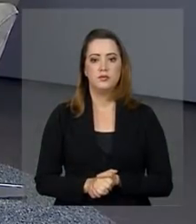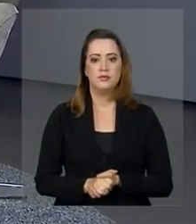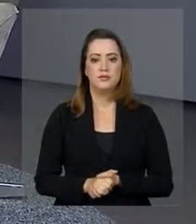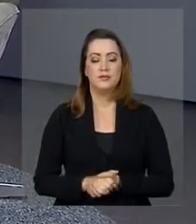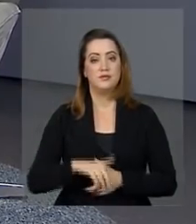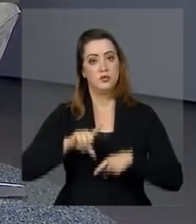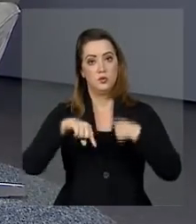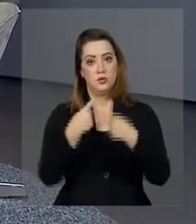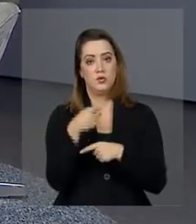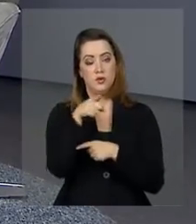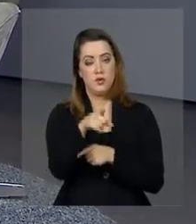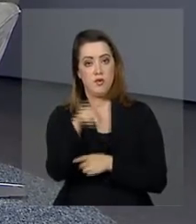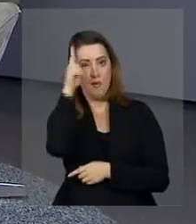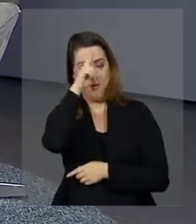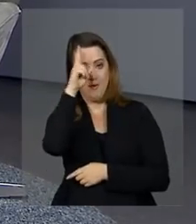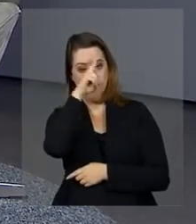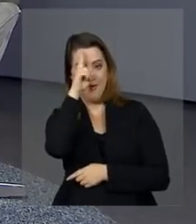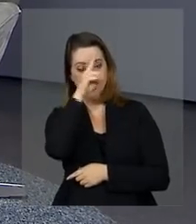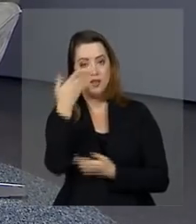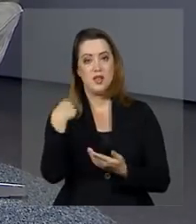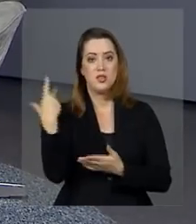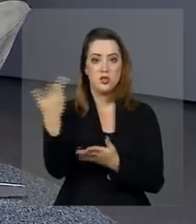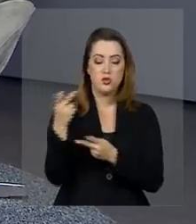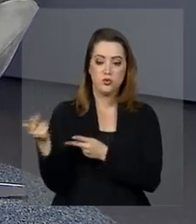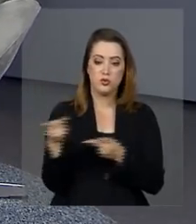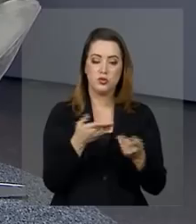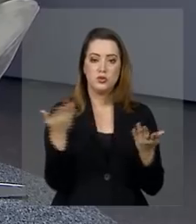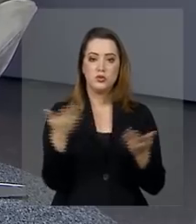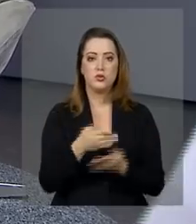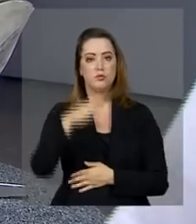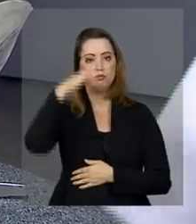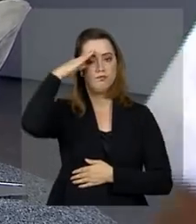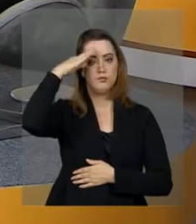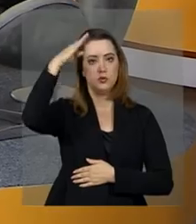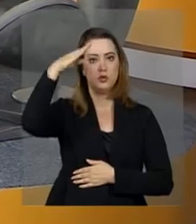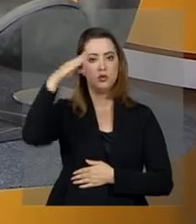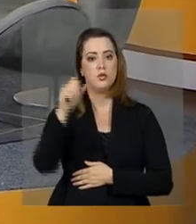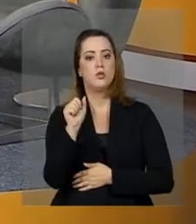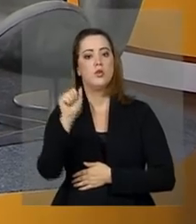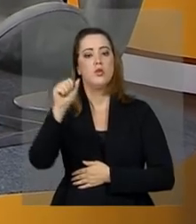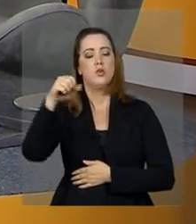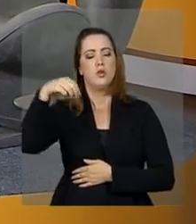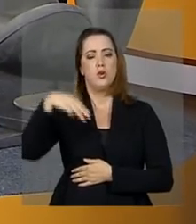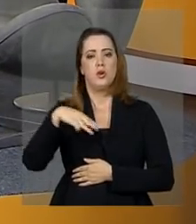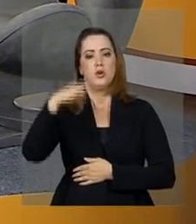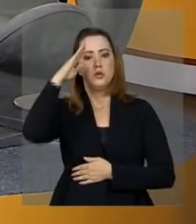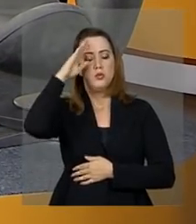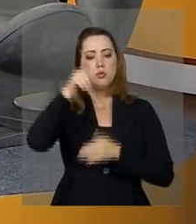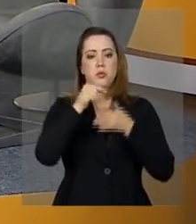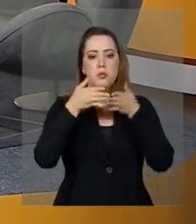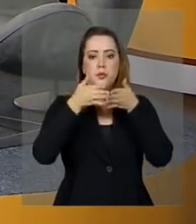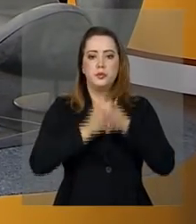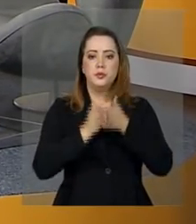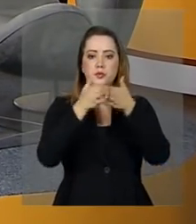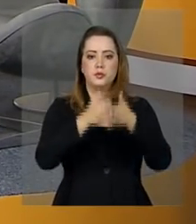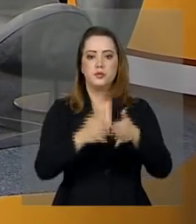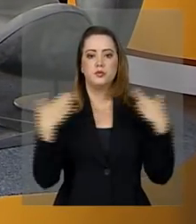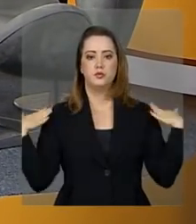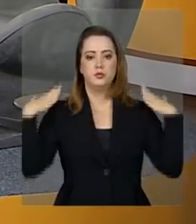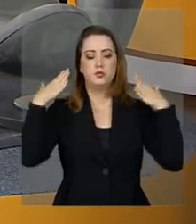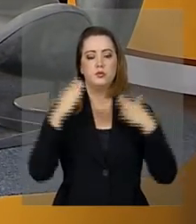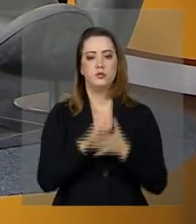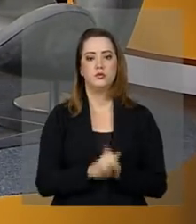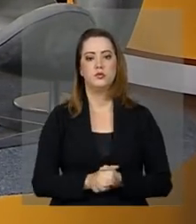E depois dessa aula de história, a gente recebe aqui no estúdio o comandante Fábio Cândido, capitão de fragata, que representa a Marinha do Brasil. Bom dia, Dani. Olá, bom dia. Bom